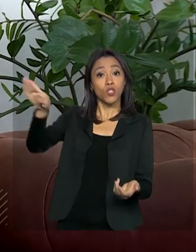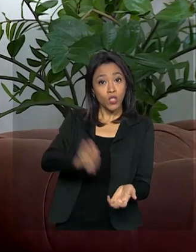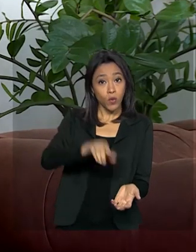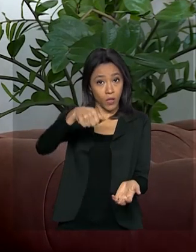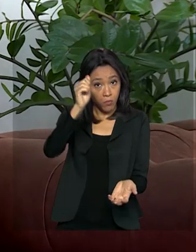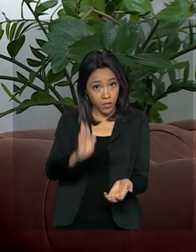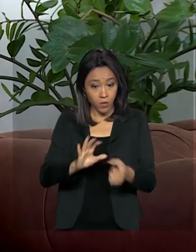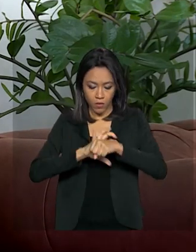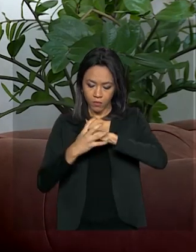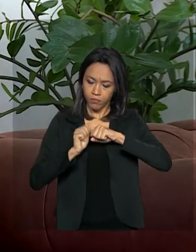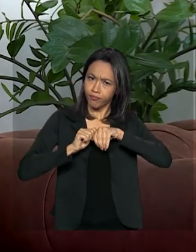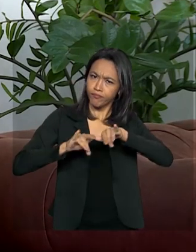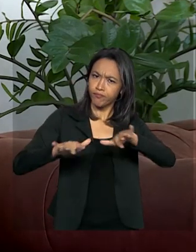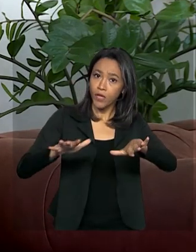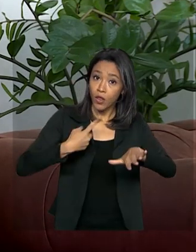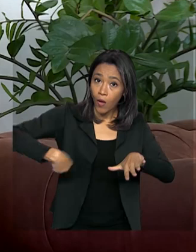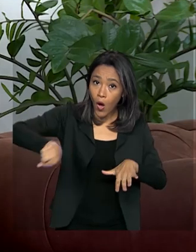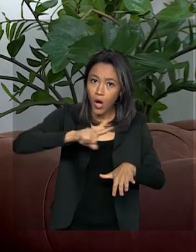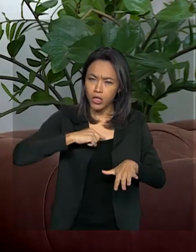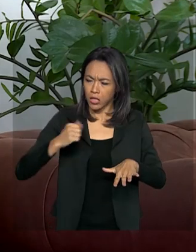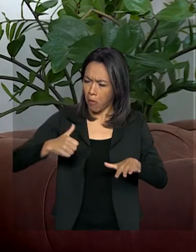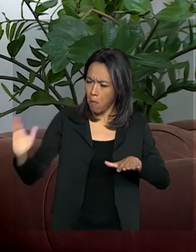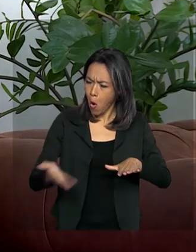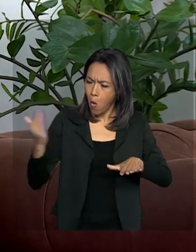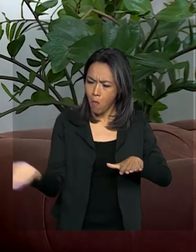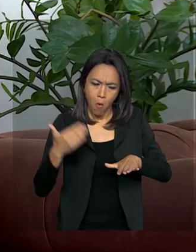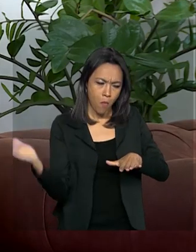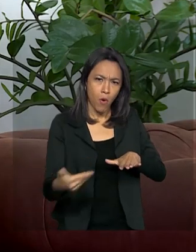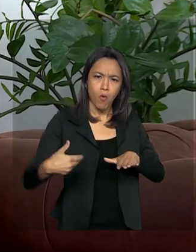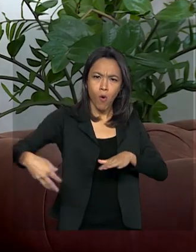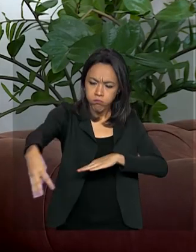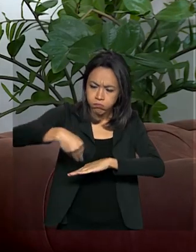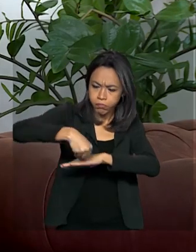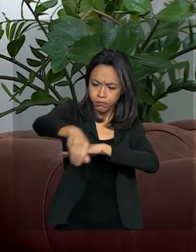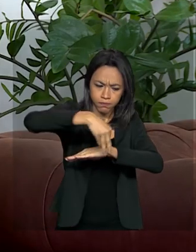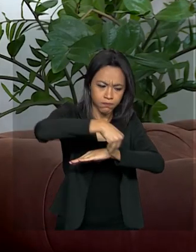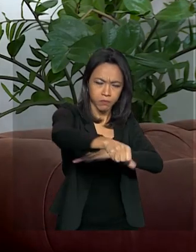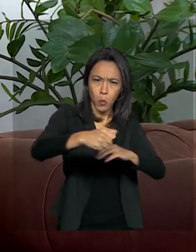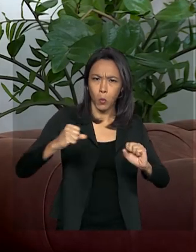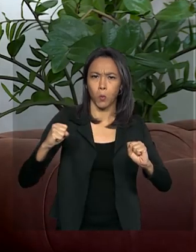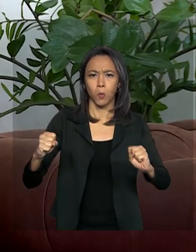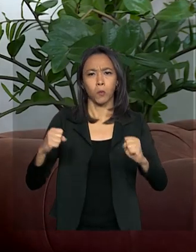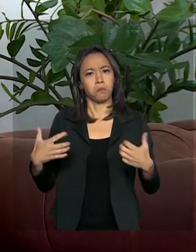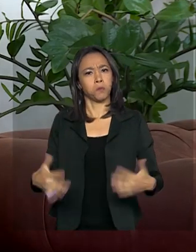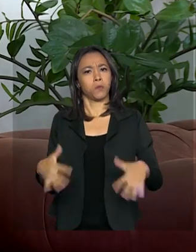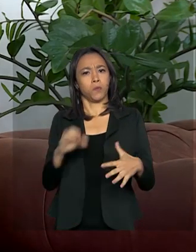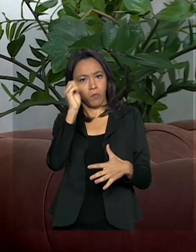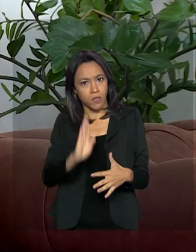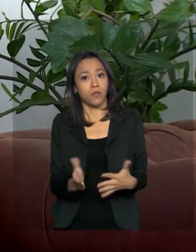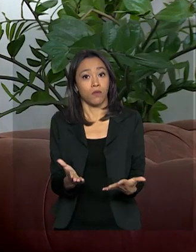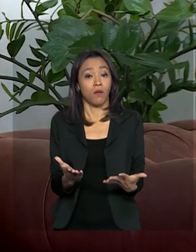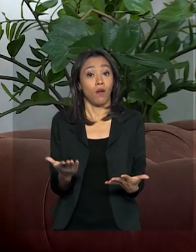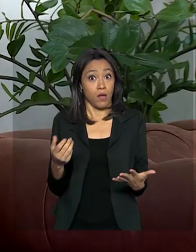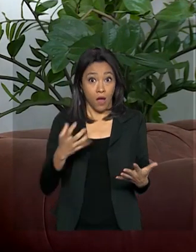brasil é nós estávamos em plena colheita da safra da maior safra que o brasil já colheu